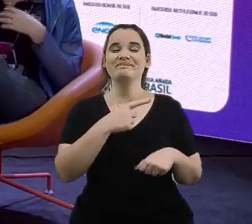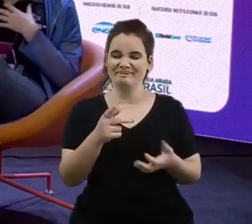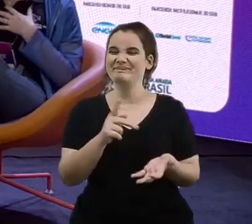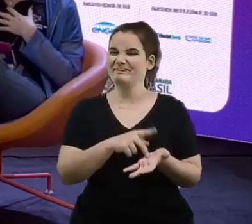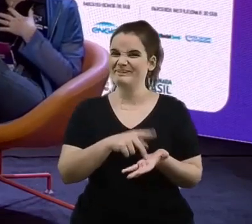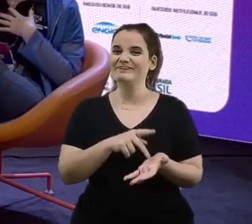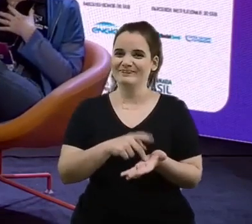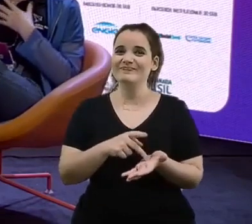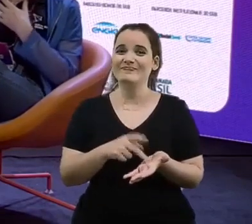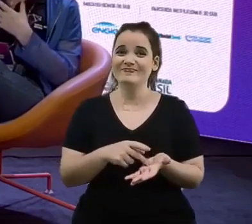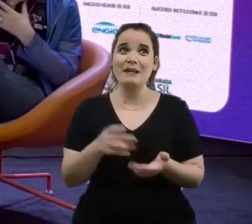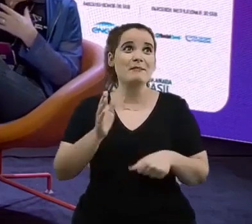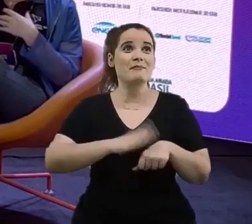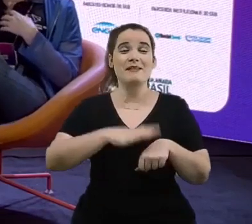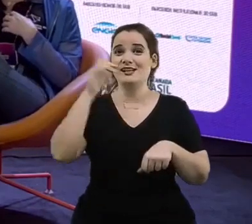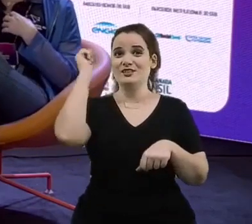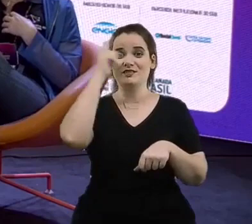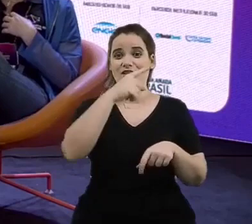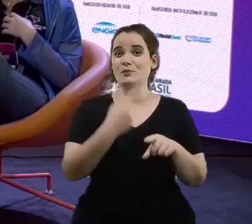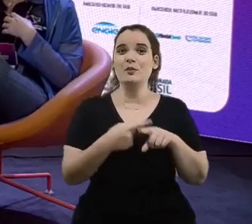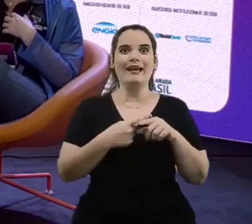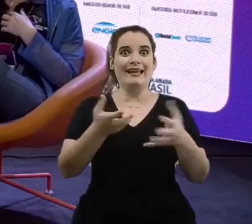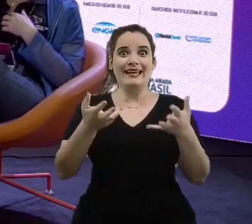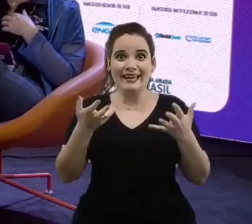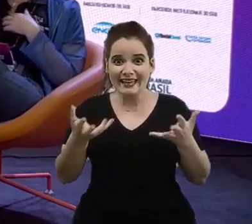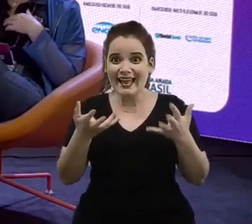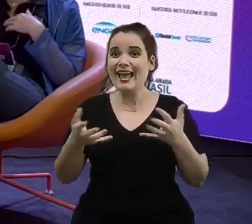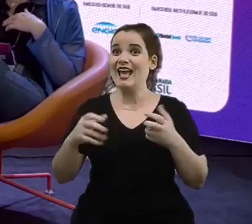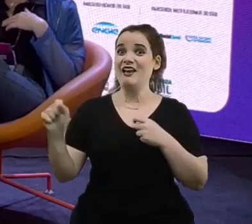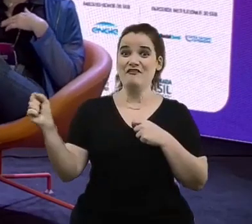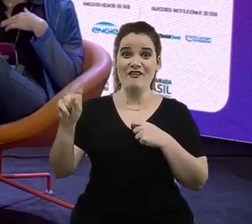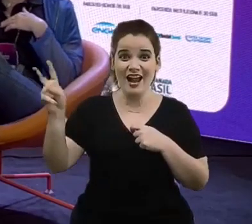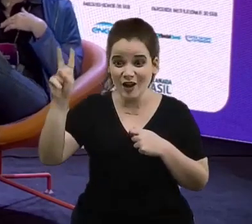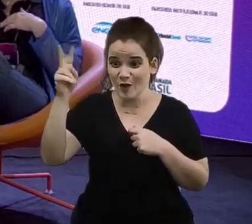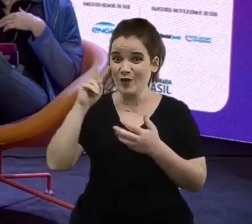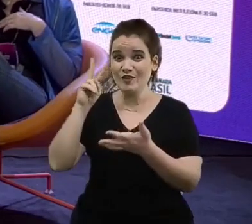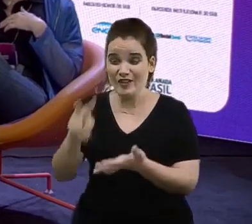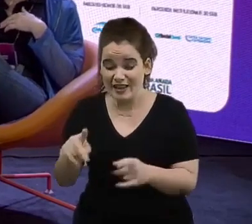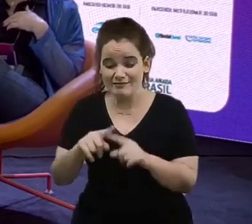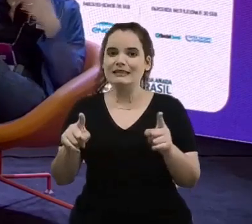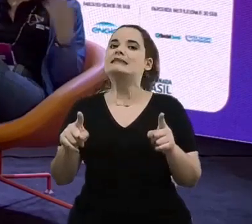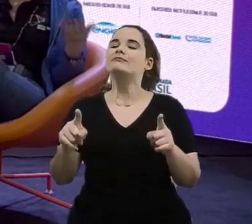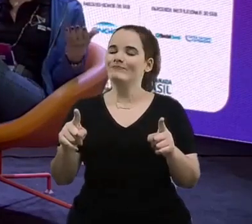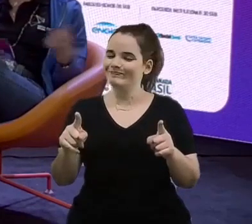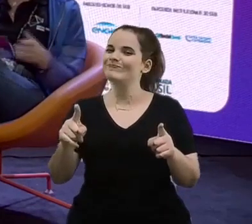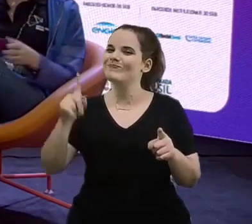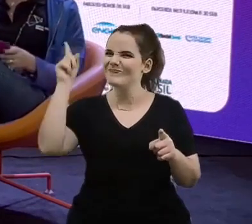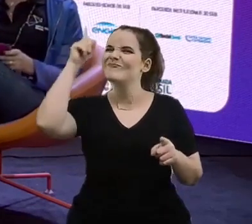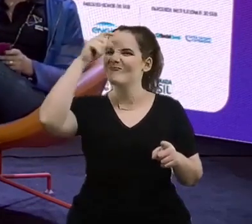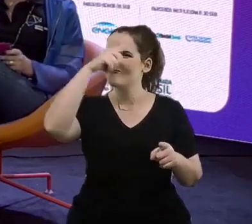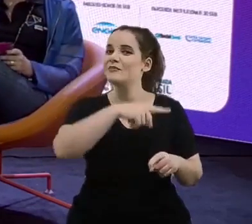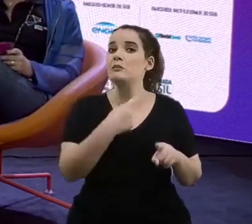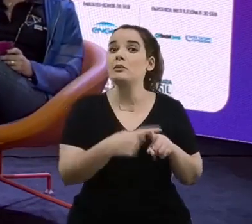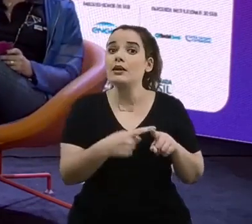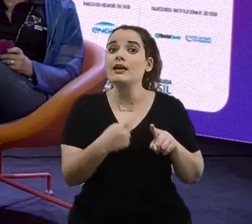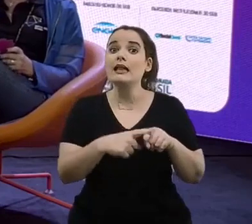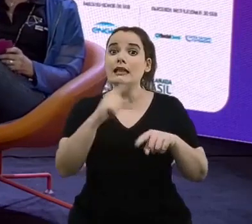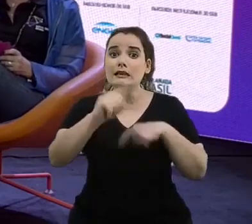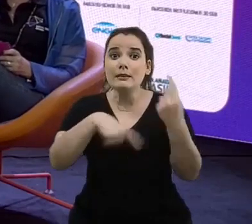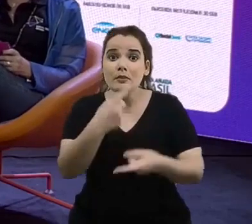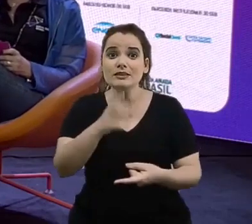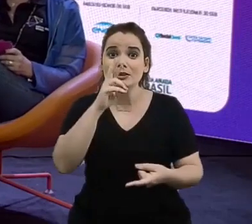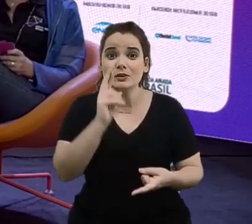alimentados automaticamente e que isso se torne uma cultura data-driven dentro da nossa secretaria e, posteriormente, no governo de